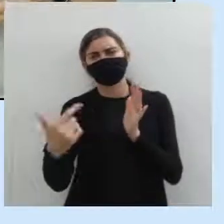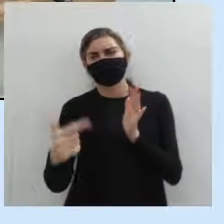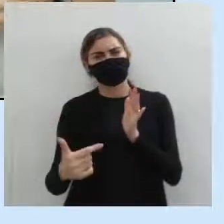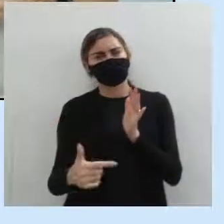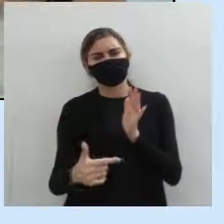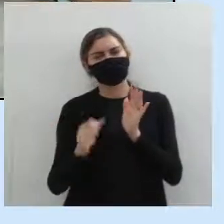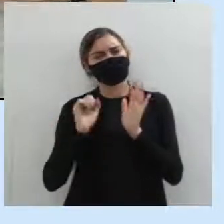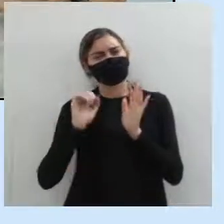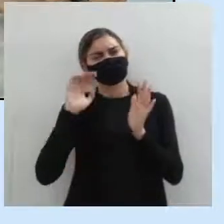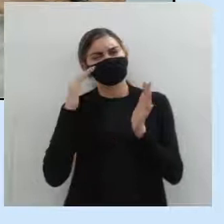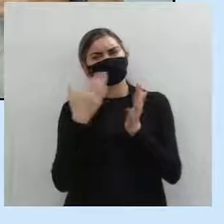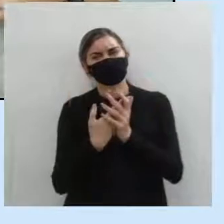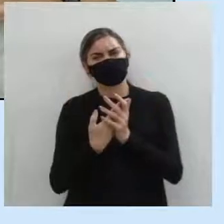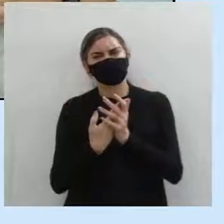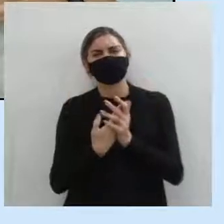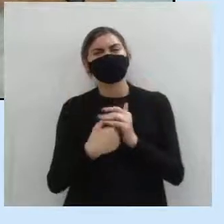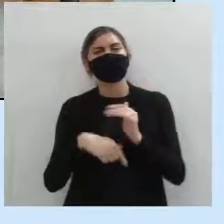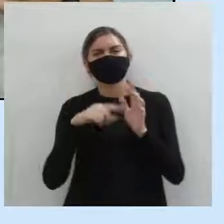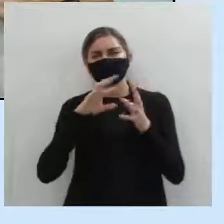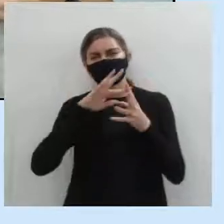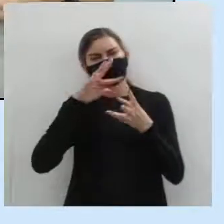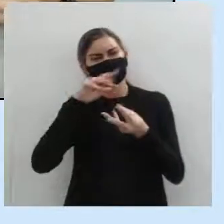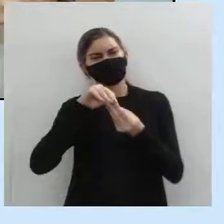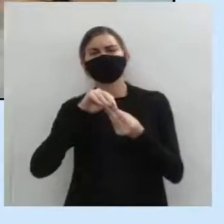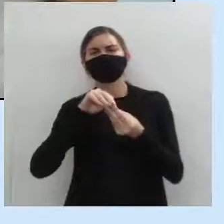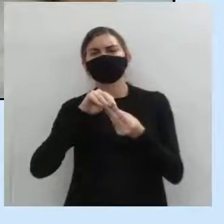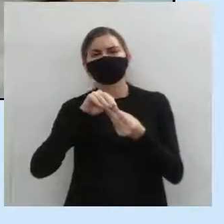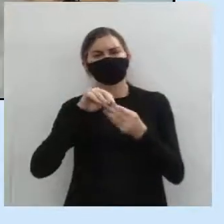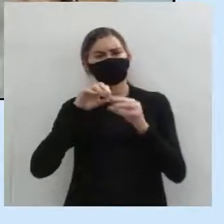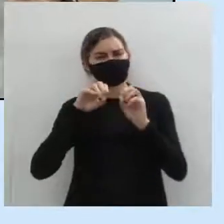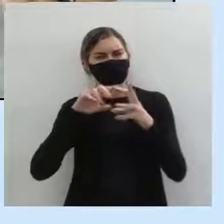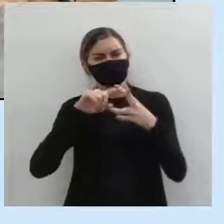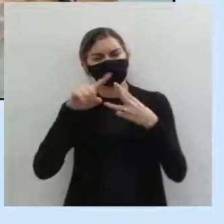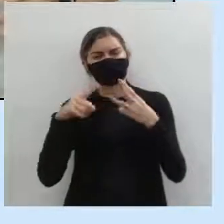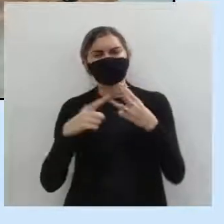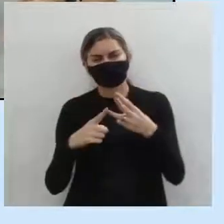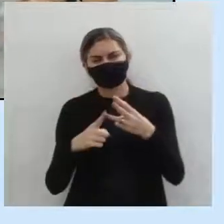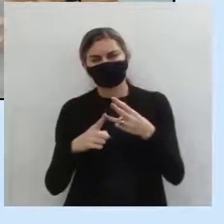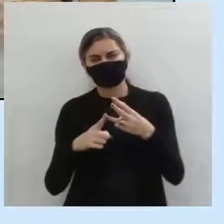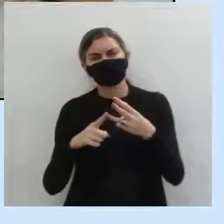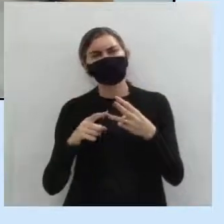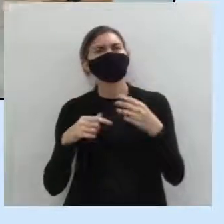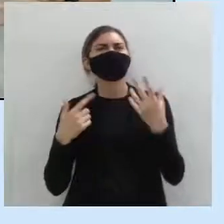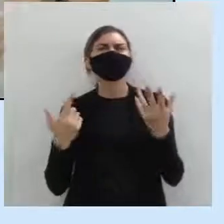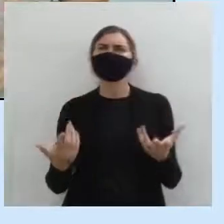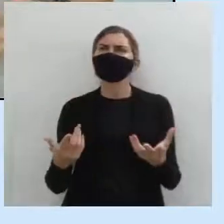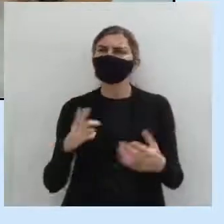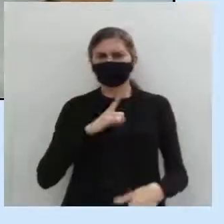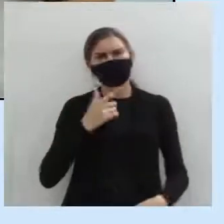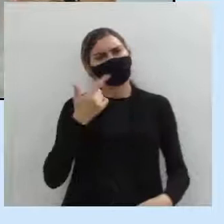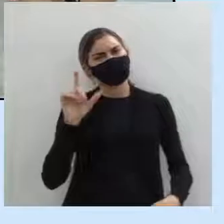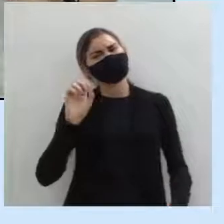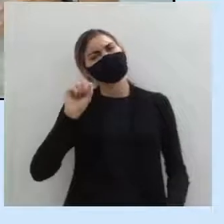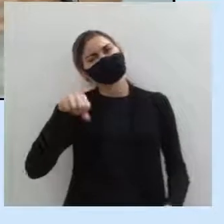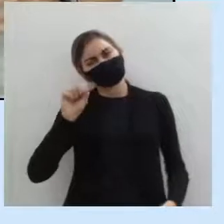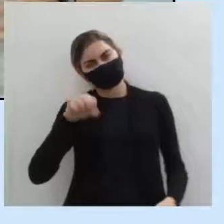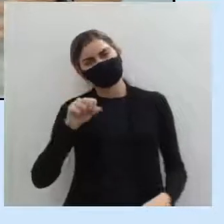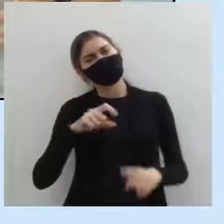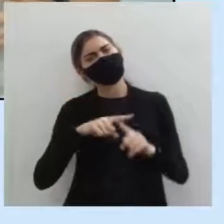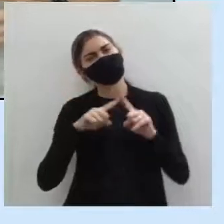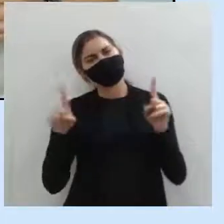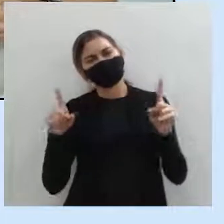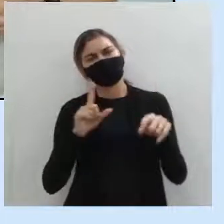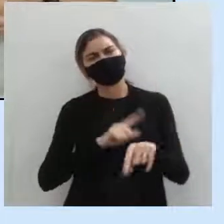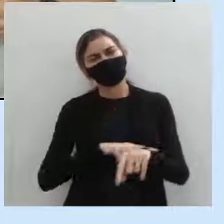nós podemos resumir as doutrinas de Lutero em 3. Pimpão, houveram outras? Sim, mas